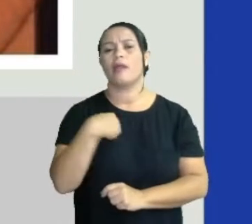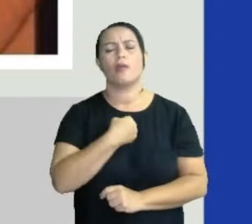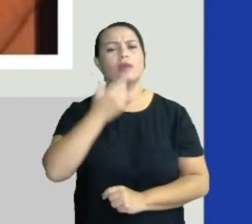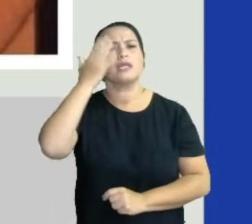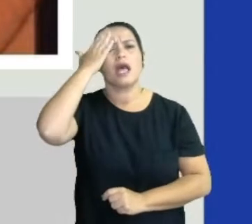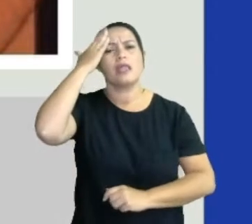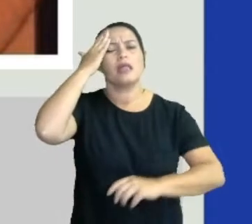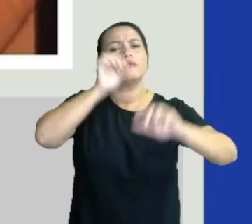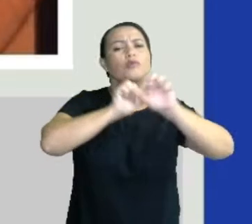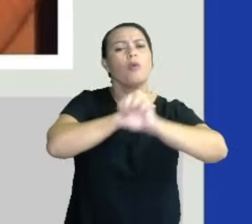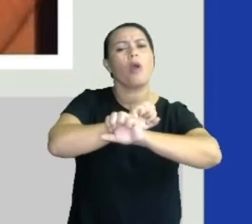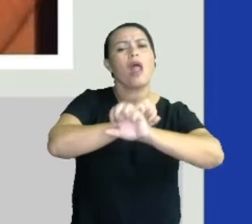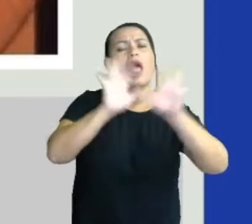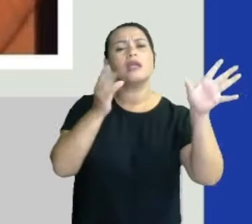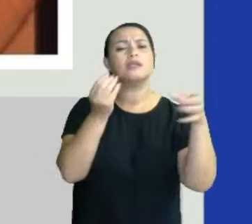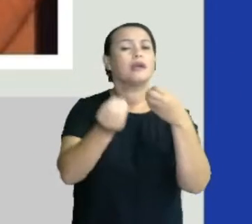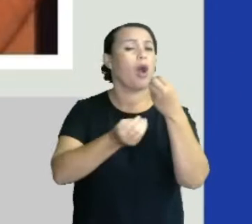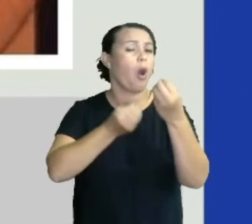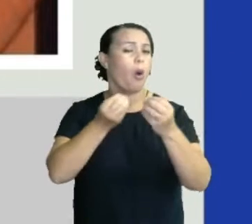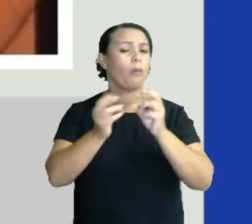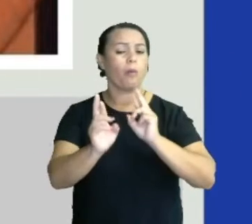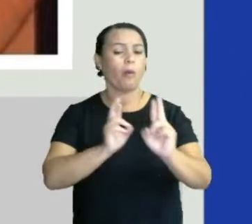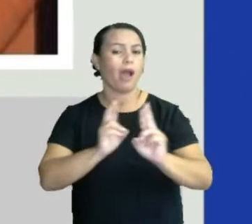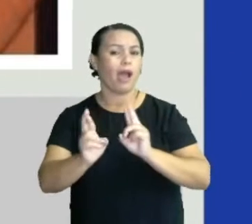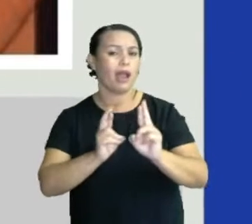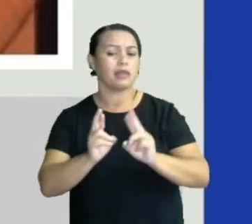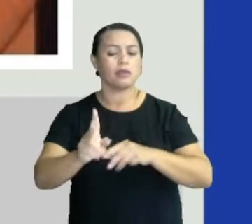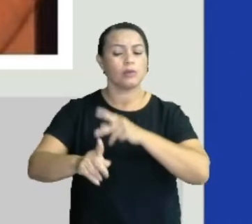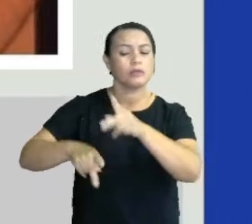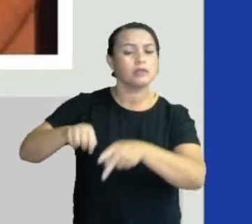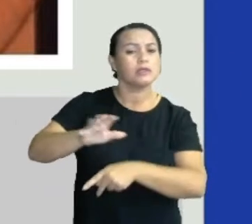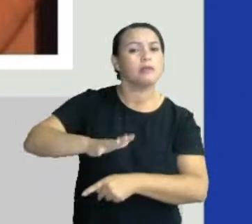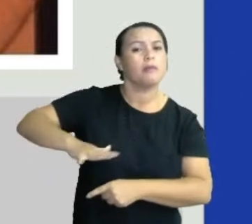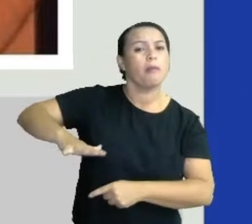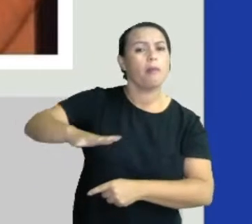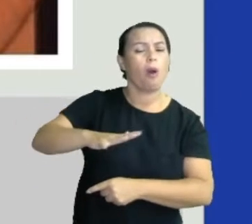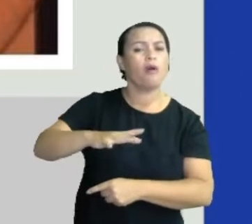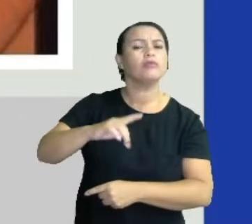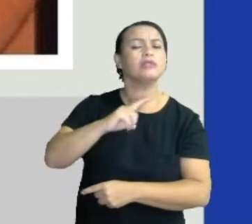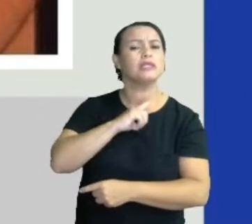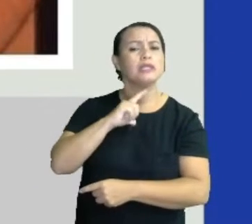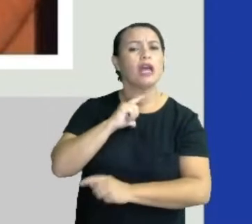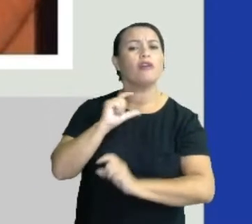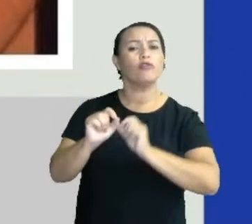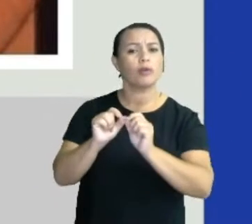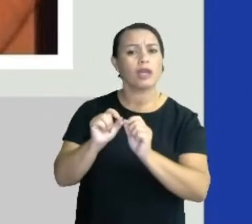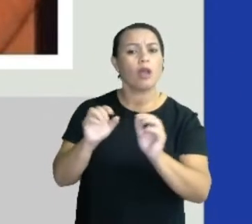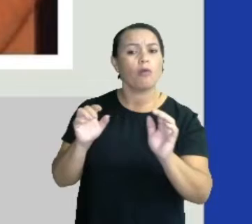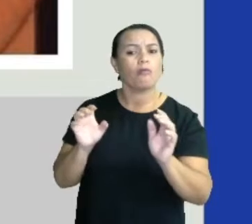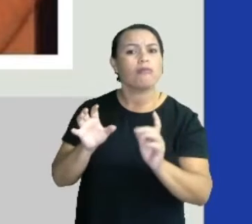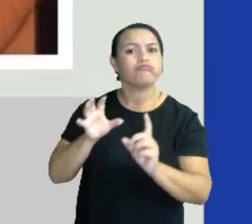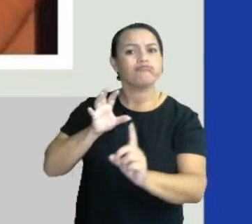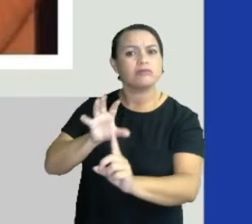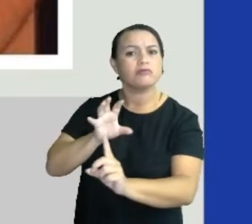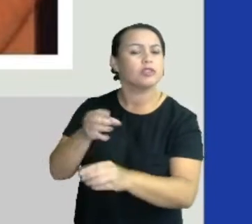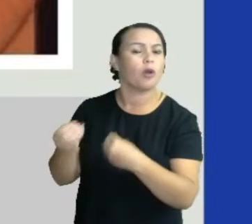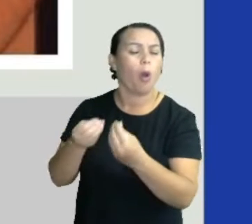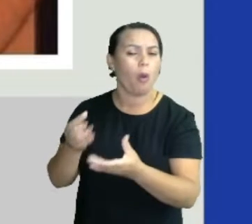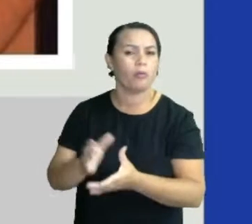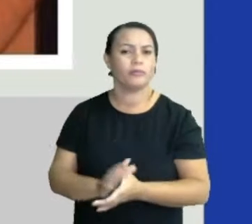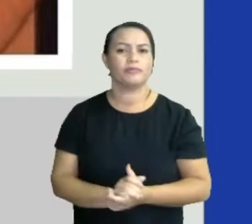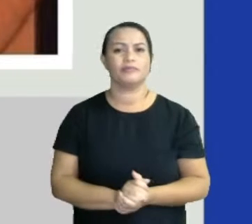gente entender como a relação desses povos foi influenciada. Vejam